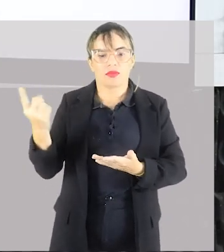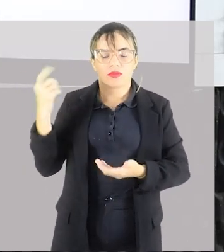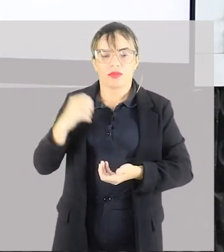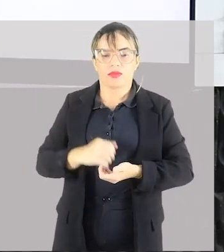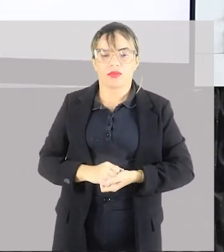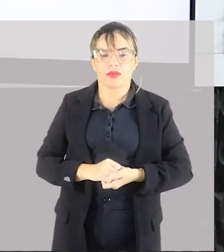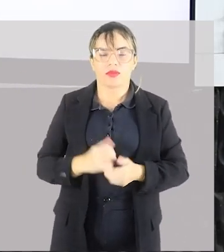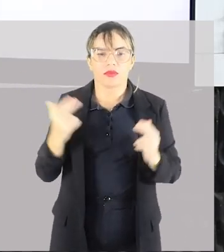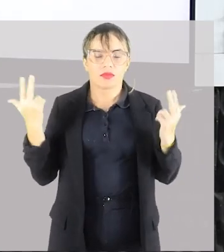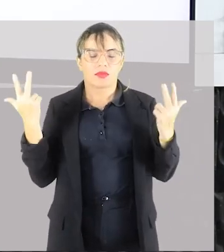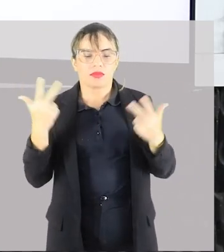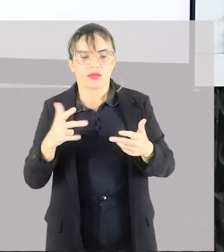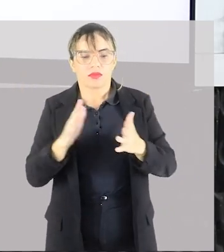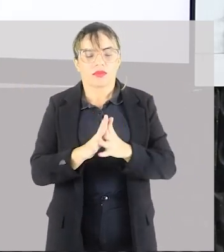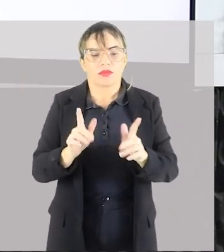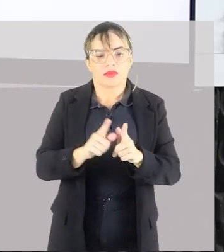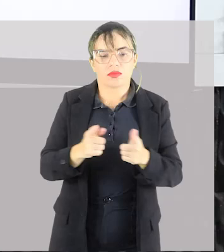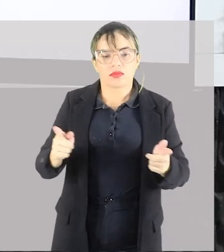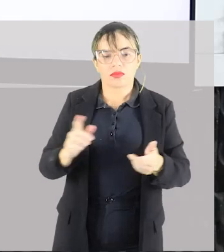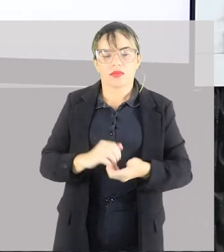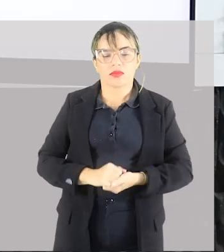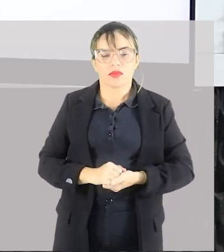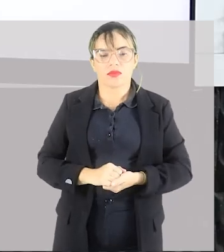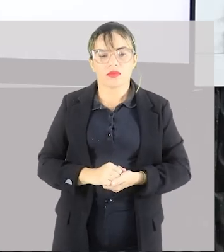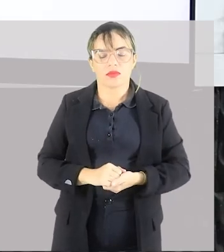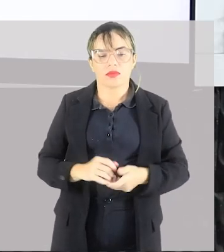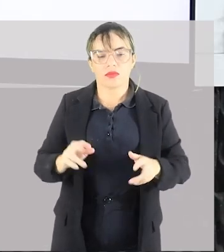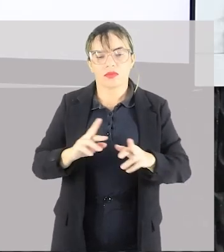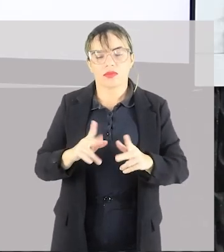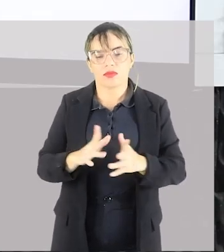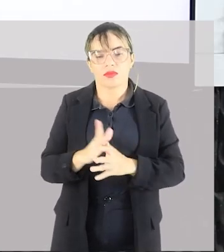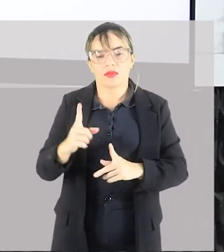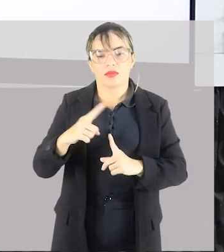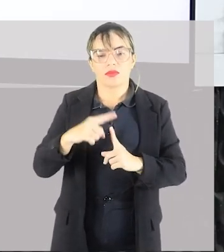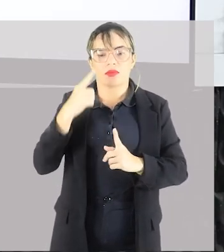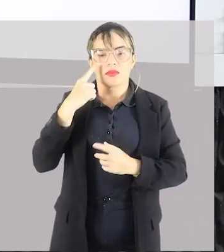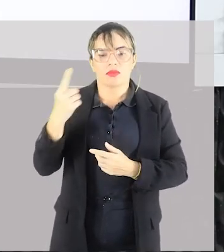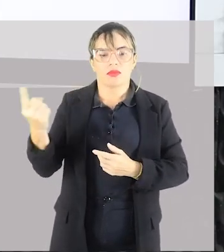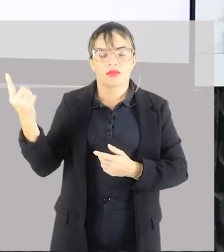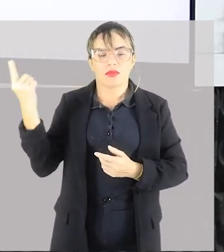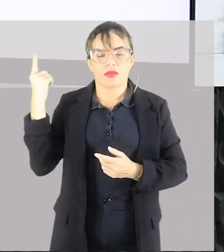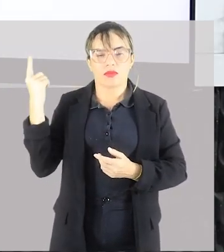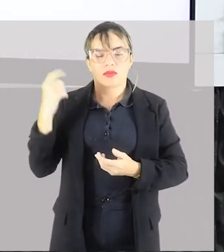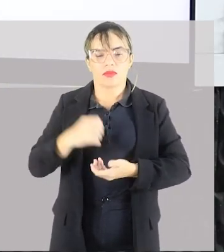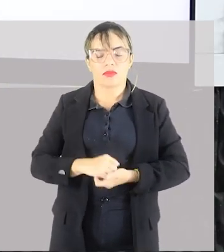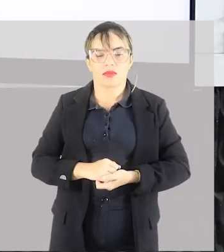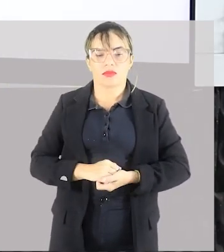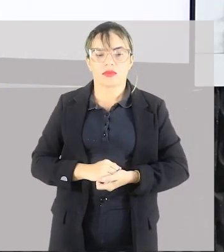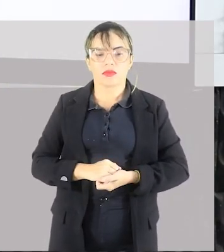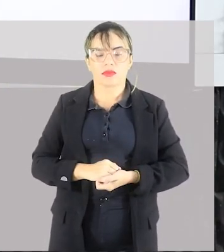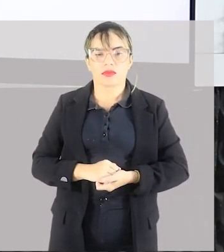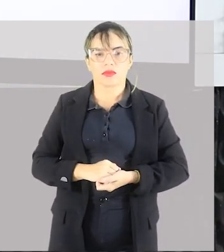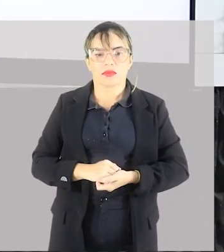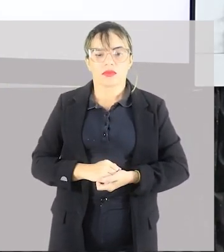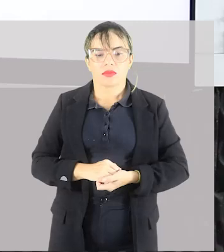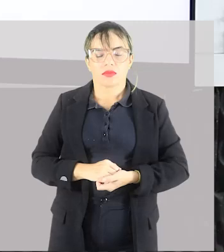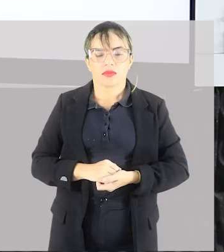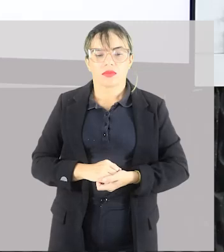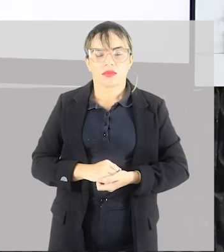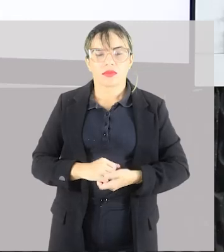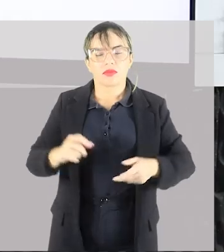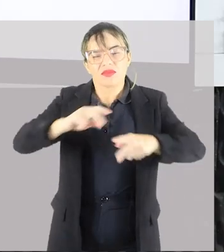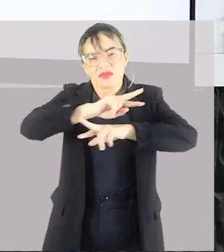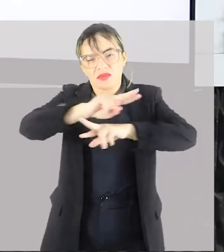seria o rap. Diferentes tipos de grafite, bomb, o trap up, o wide style, o 3D, o Hall of Fame, tem